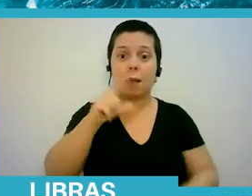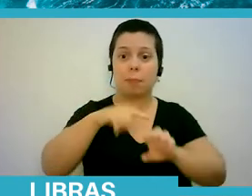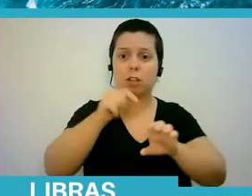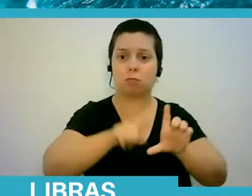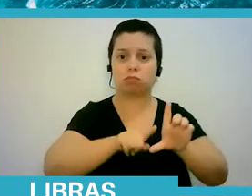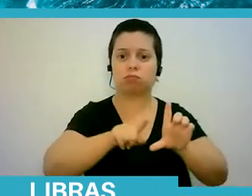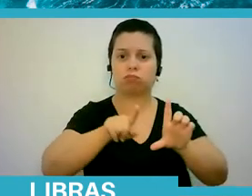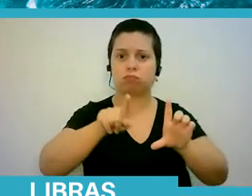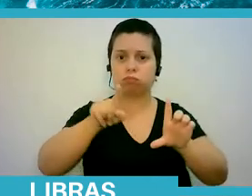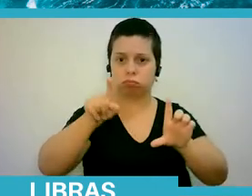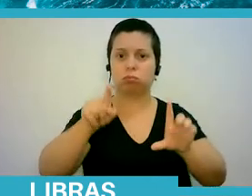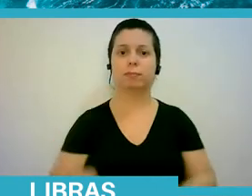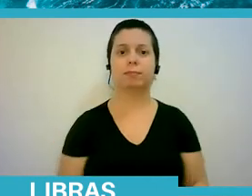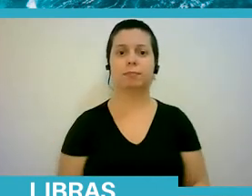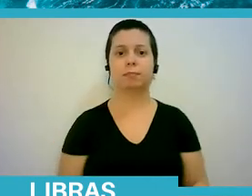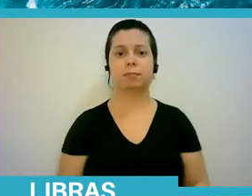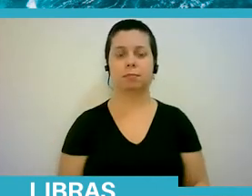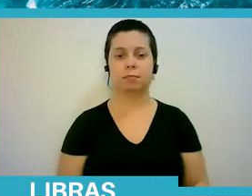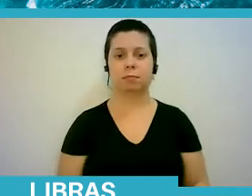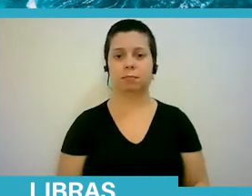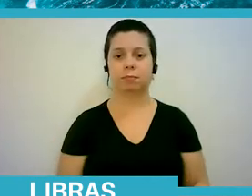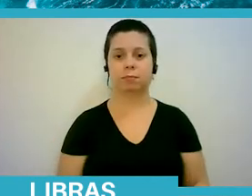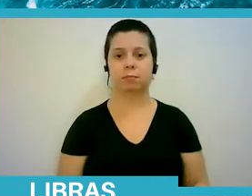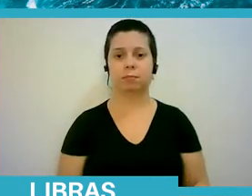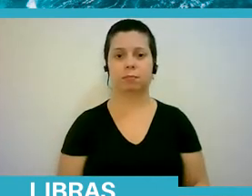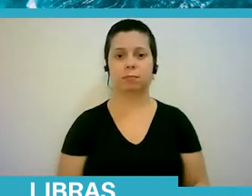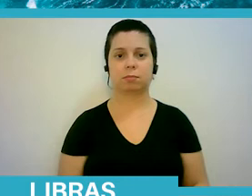empreendimentos. Diferente da administração,